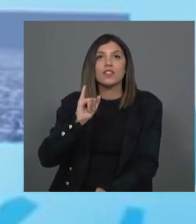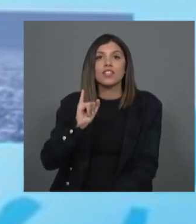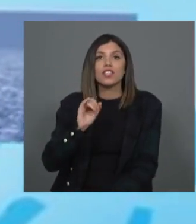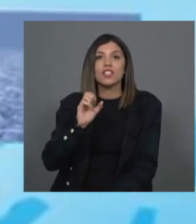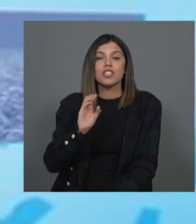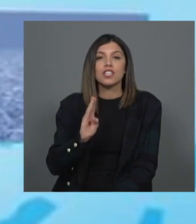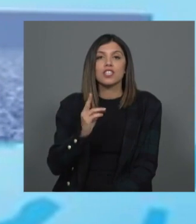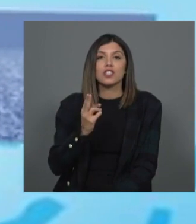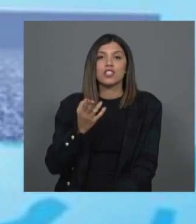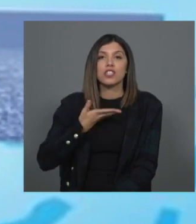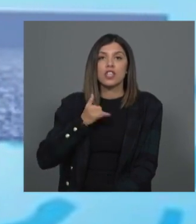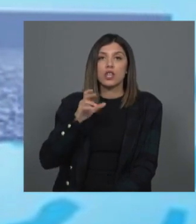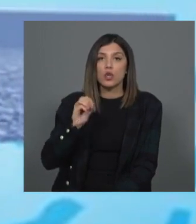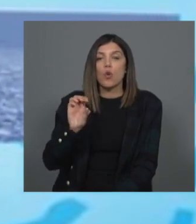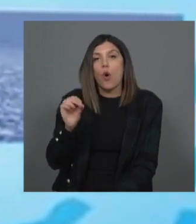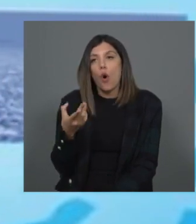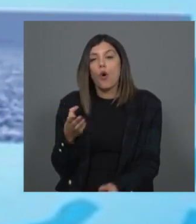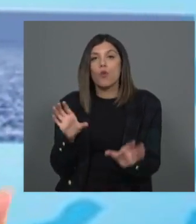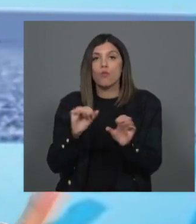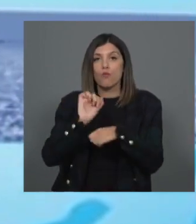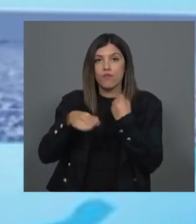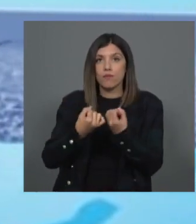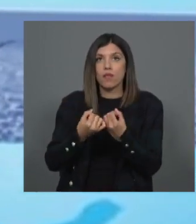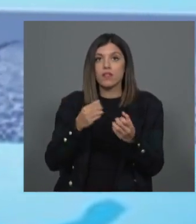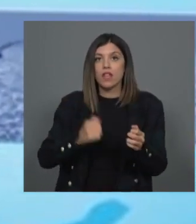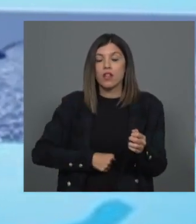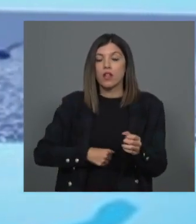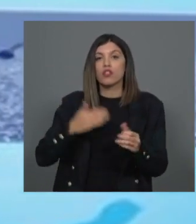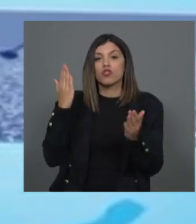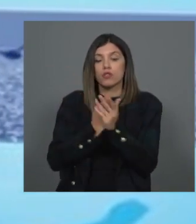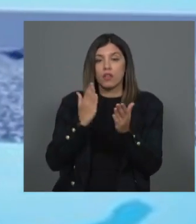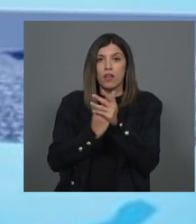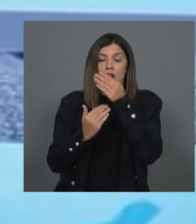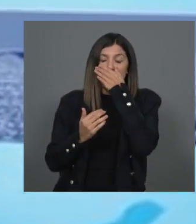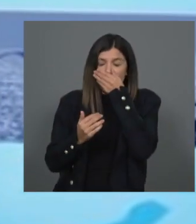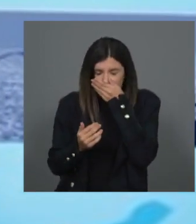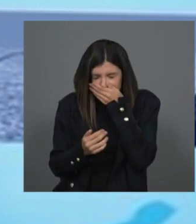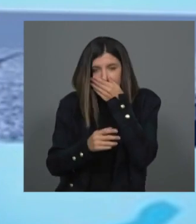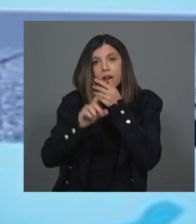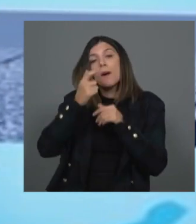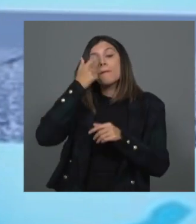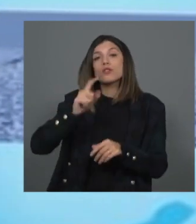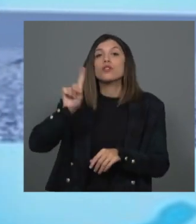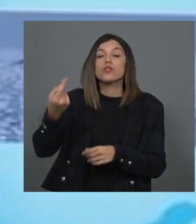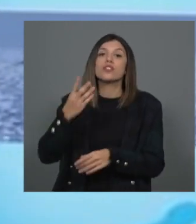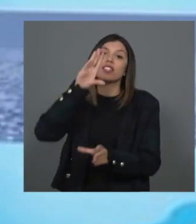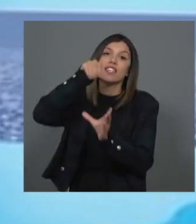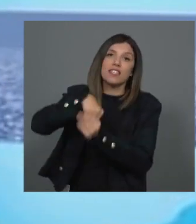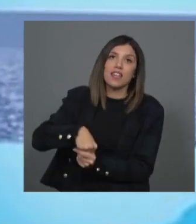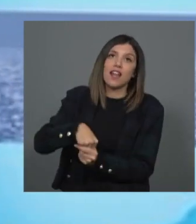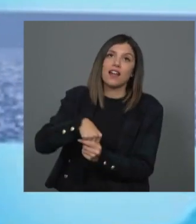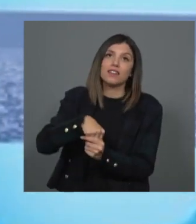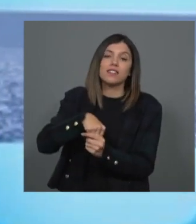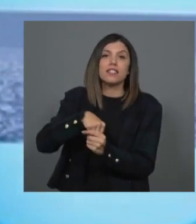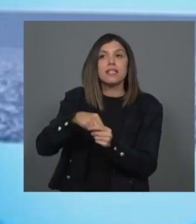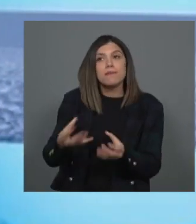Movimento Católico de Estudantes, e até a criação de outros grupos que integrassem pessoas que, a título individual, que quisessem